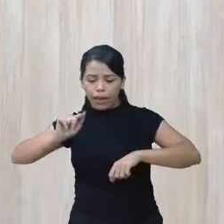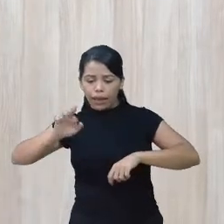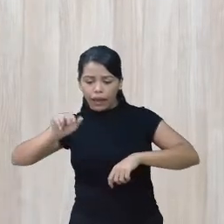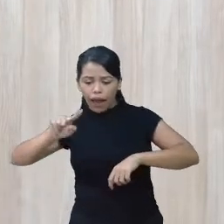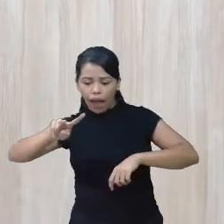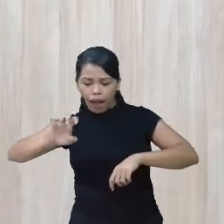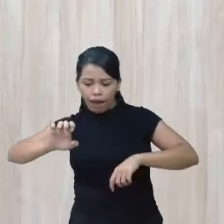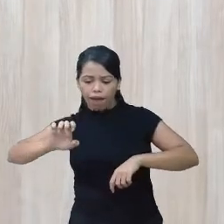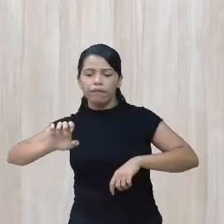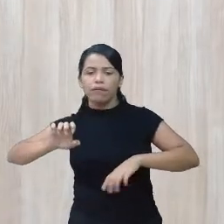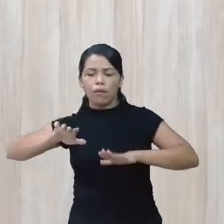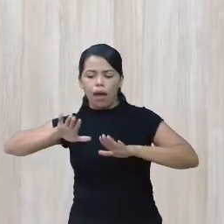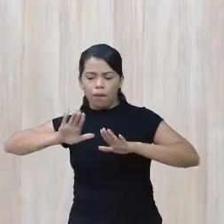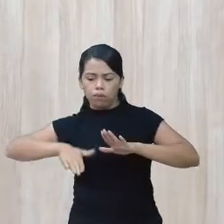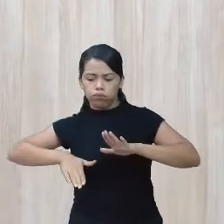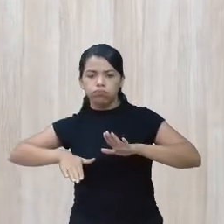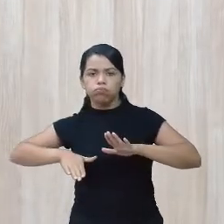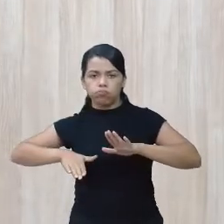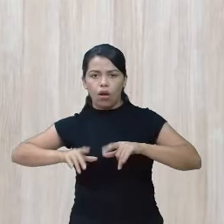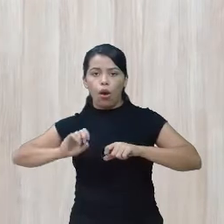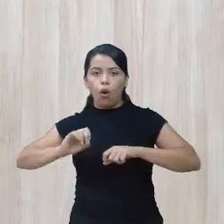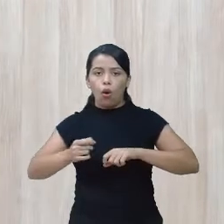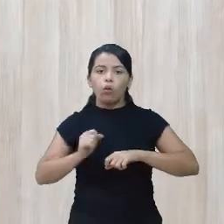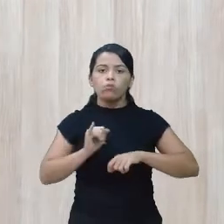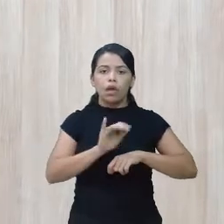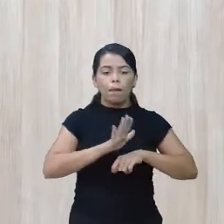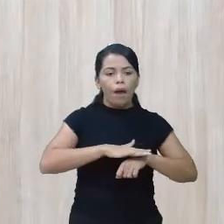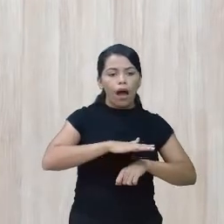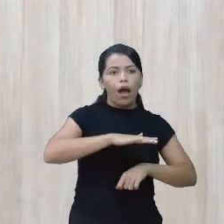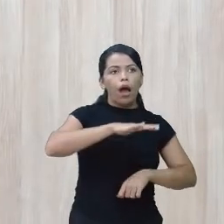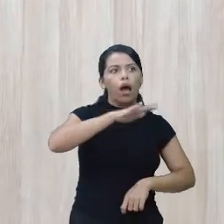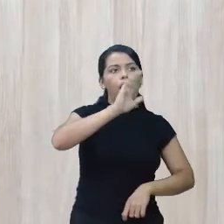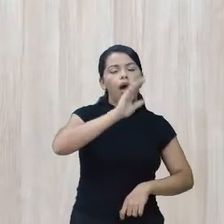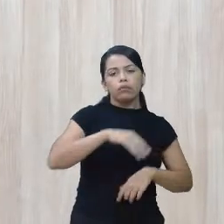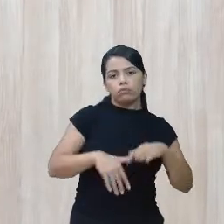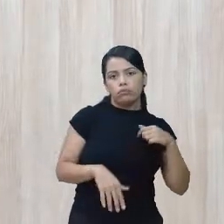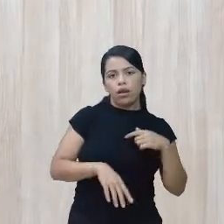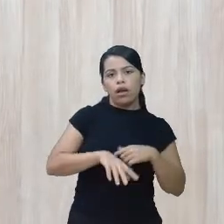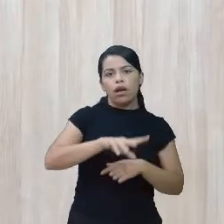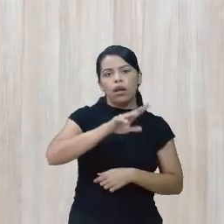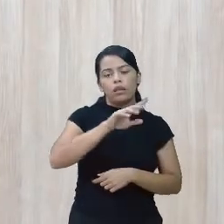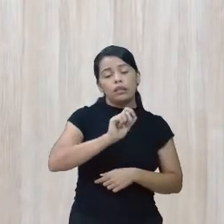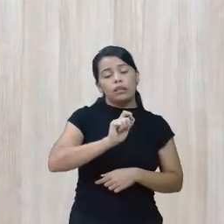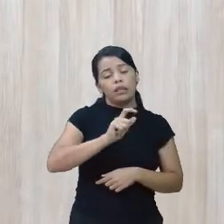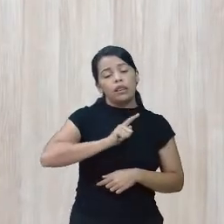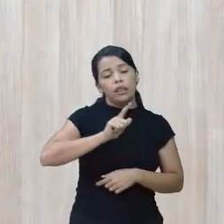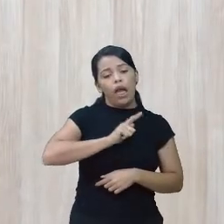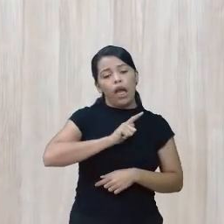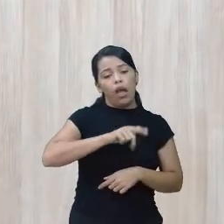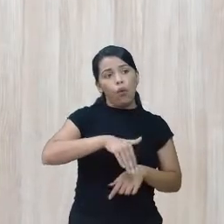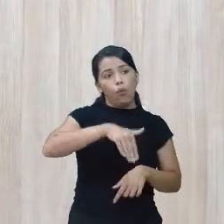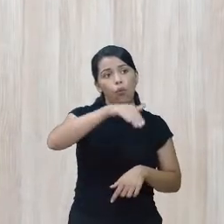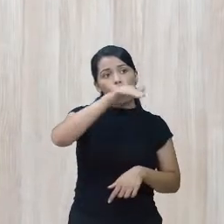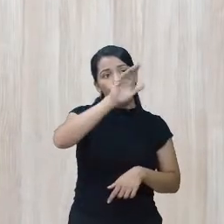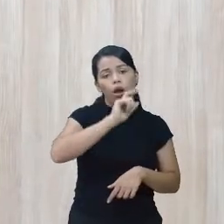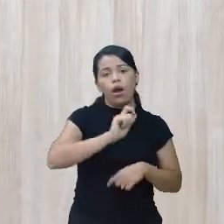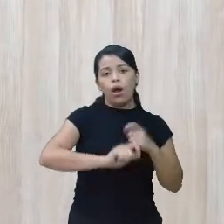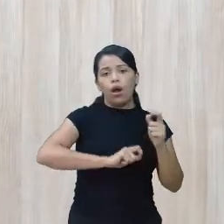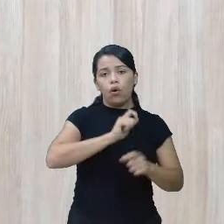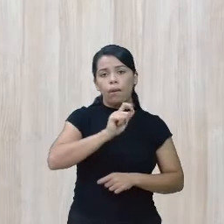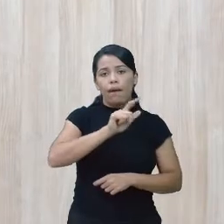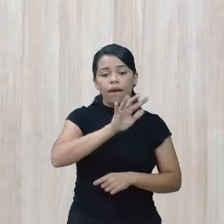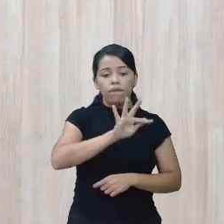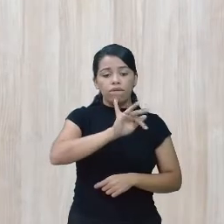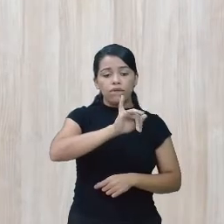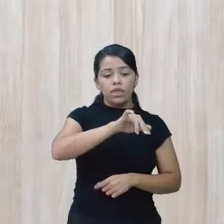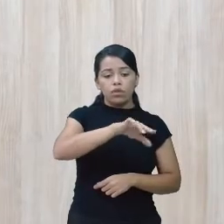ele fica mais abaixo, ou se ele é mais alto, no caso, ele fica acima. Por isso, a gente usa